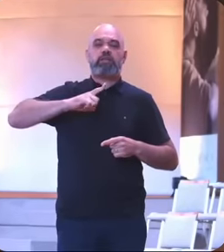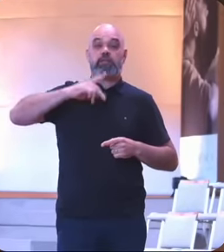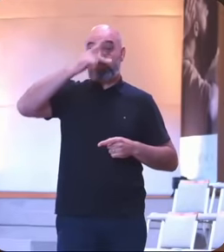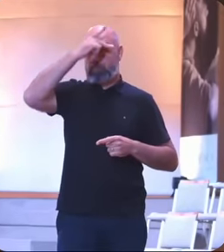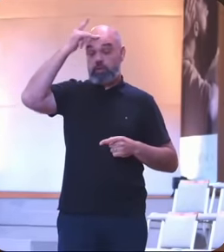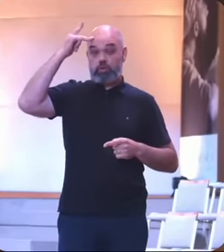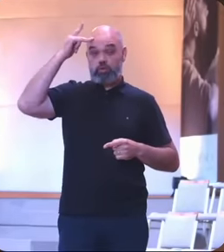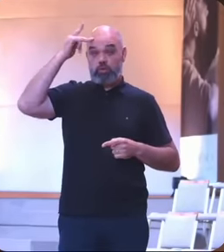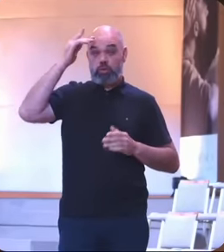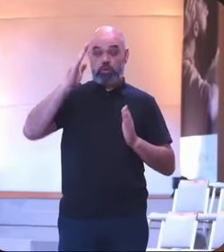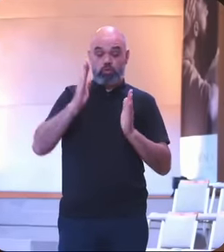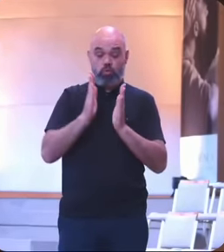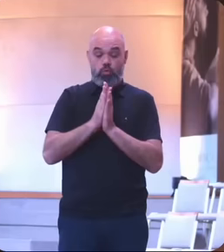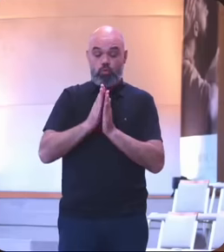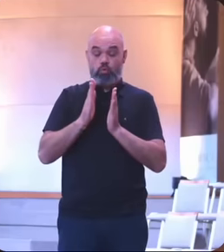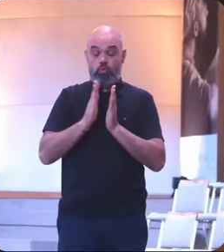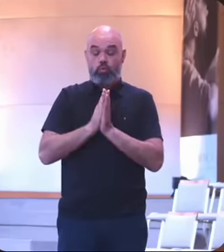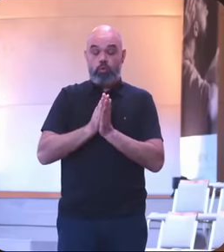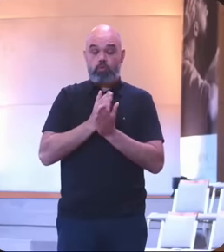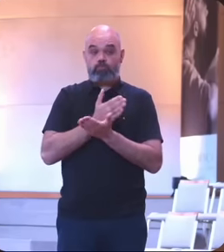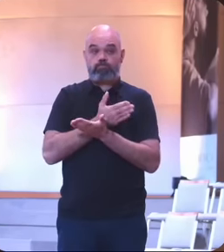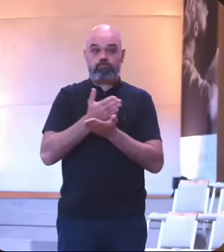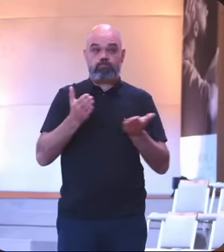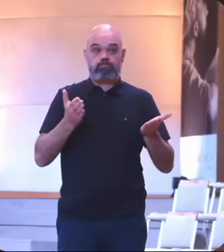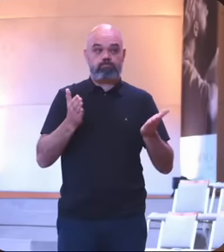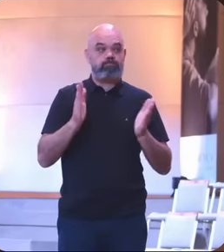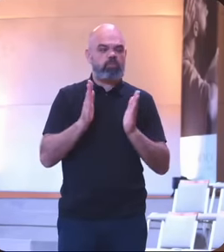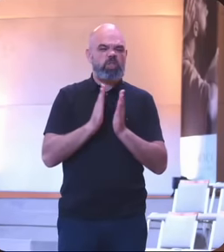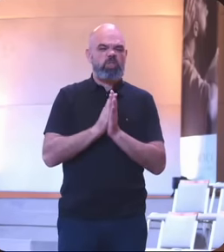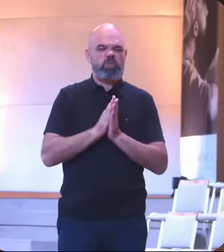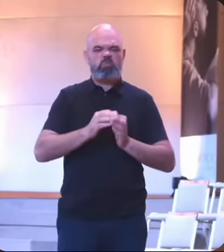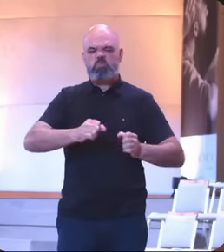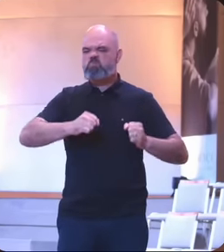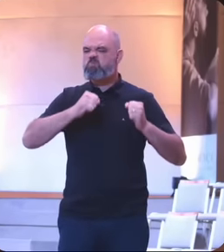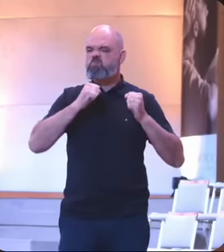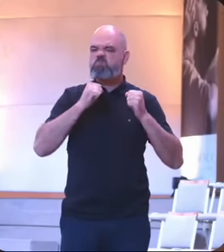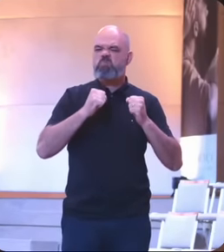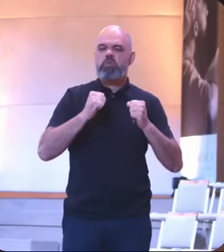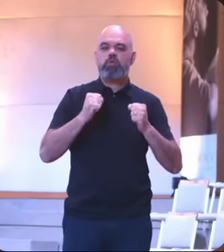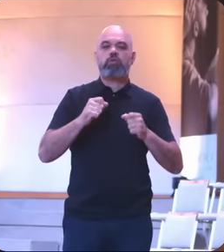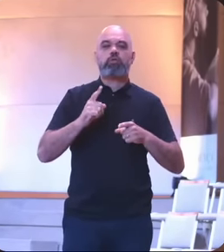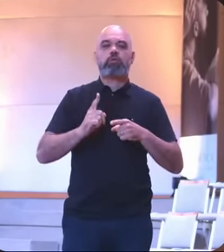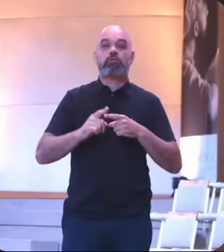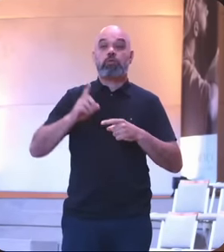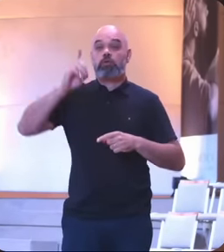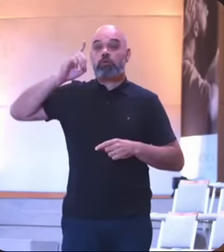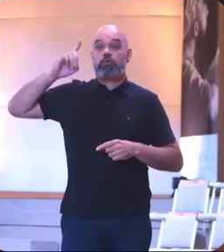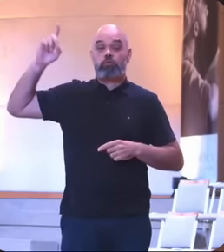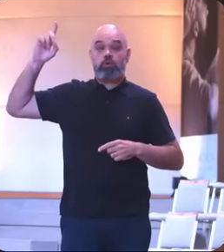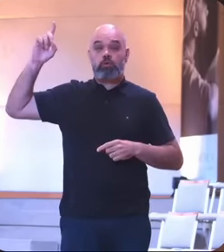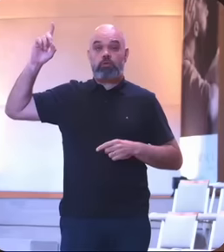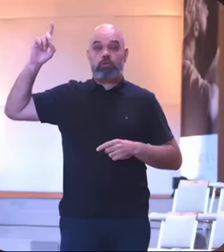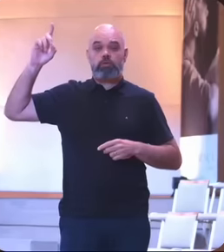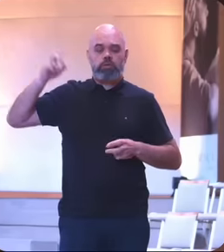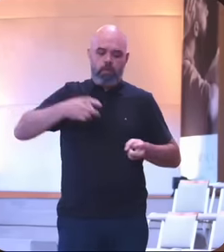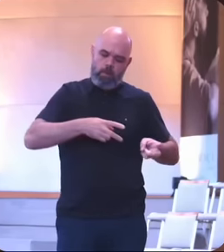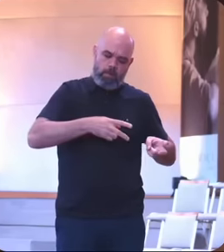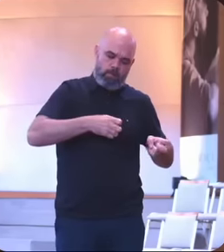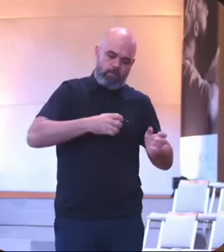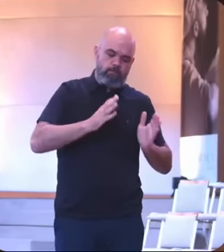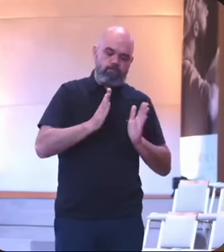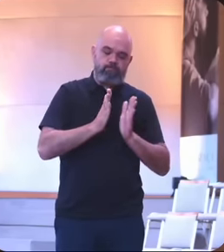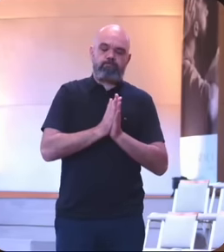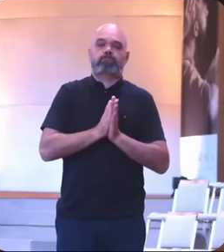Tem gente orando. E essa oração é poderosa, porque o Deus que ouve a oração é poderoso.